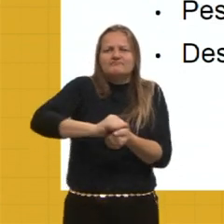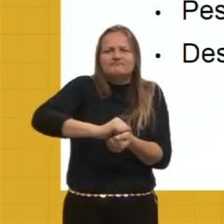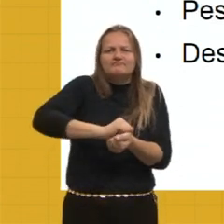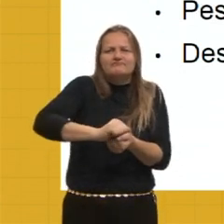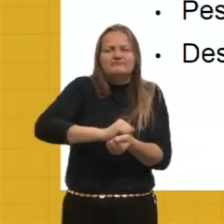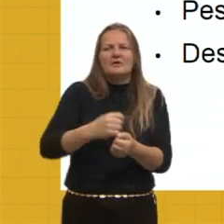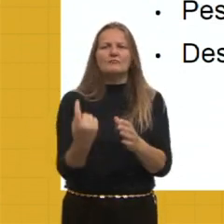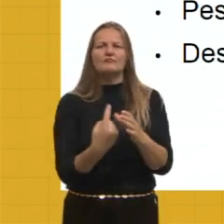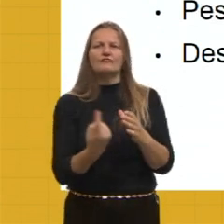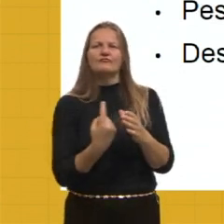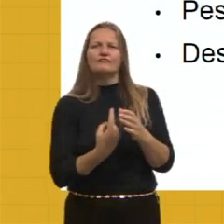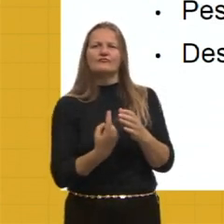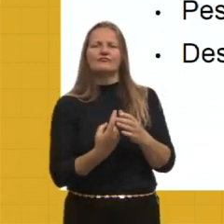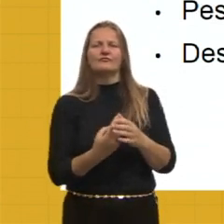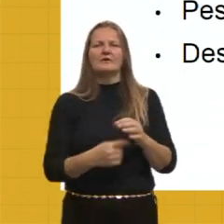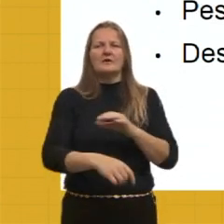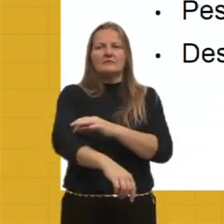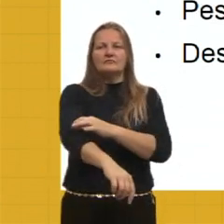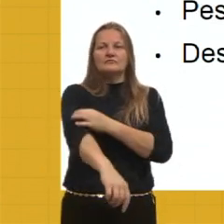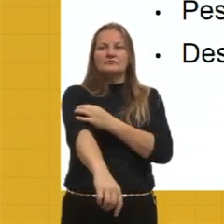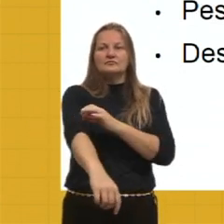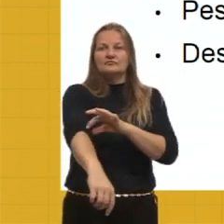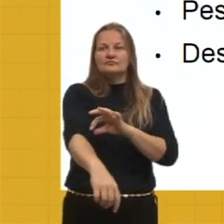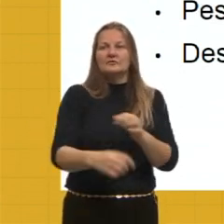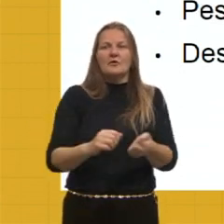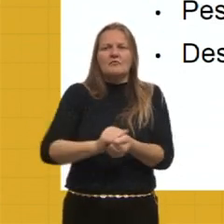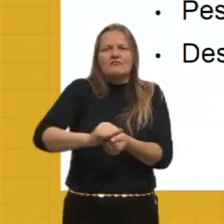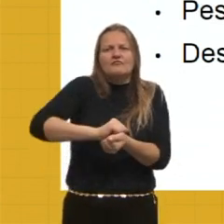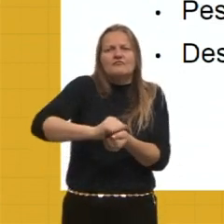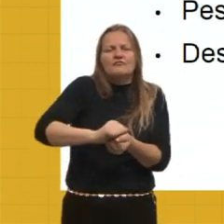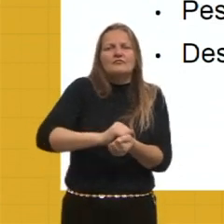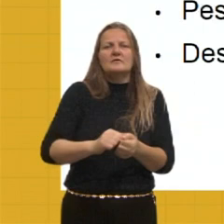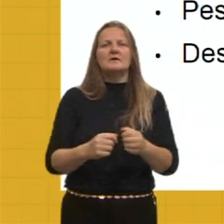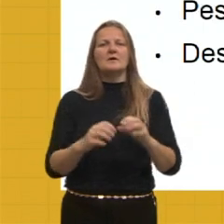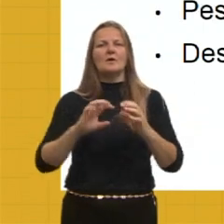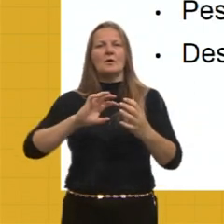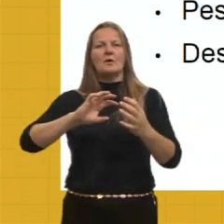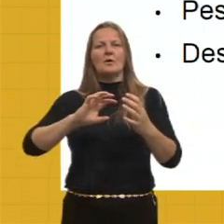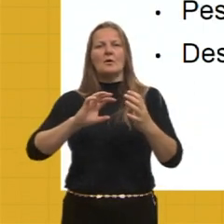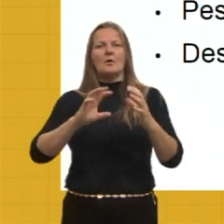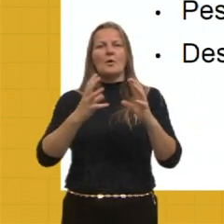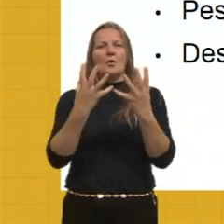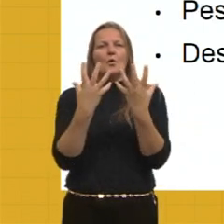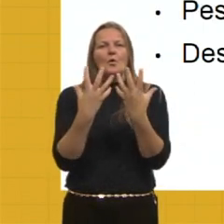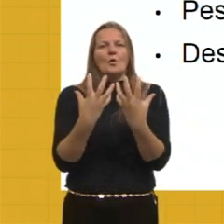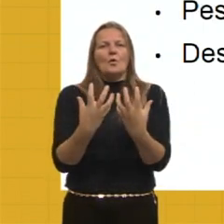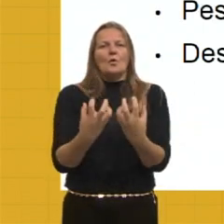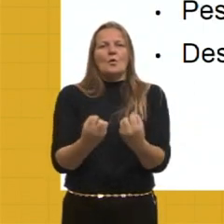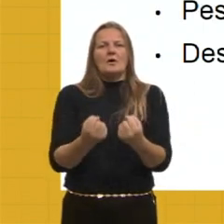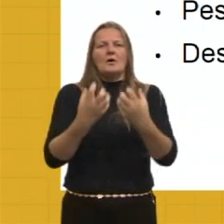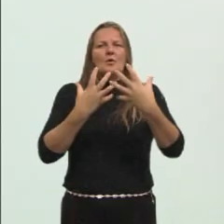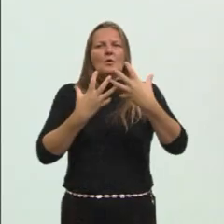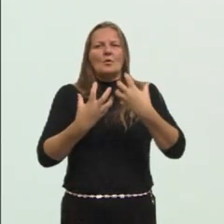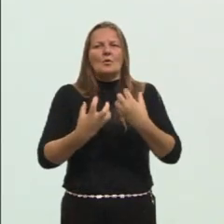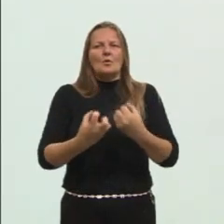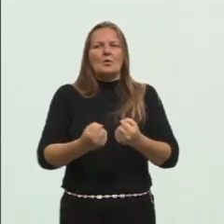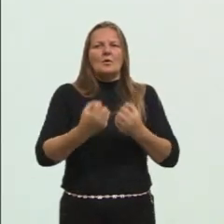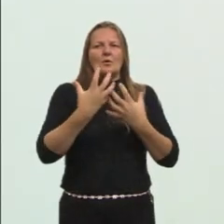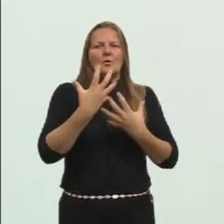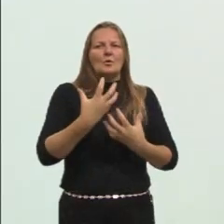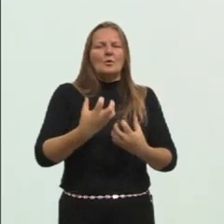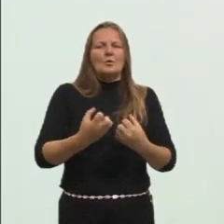feitas né de poliéster né também através de secadoras de roupas que as roupas feitas né de